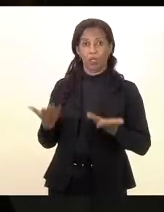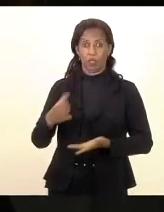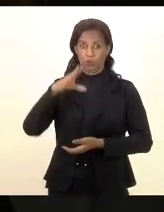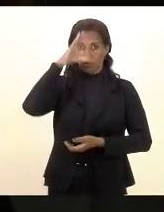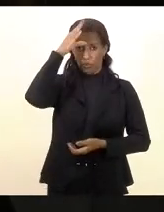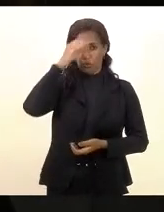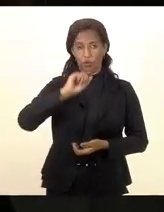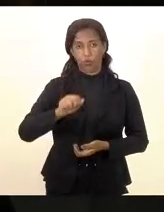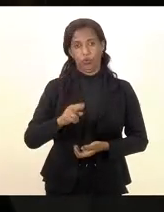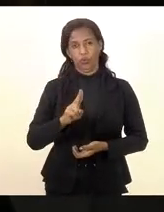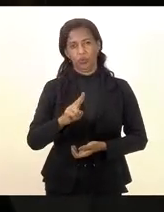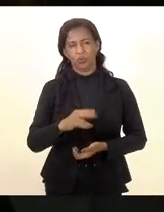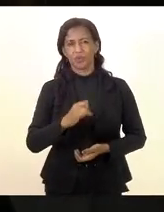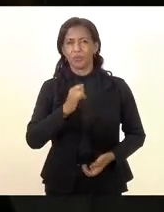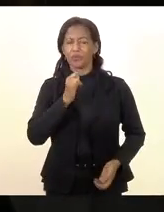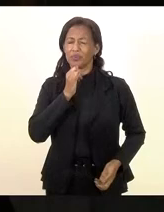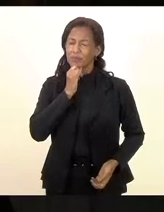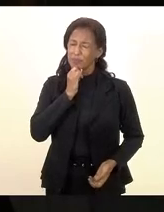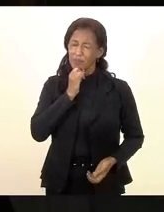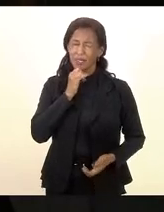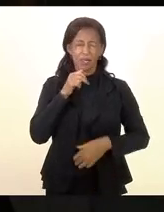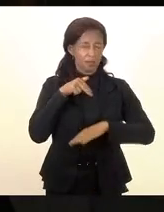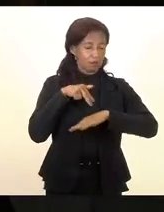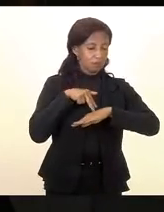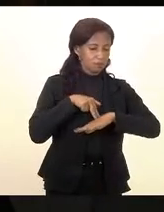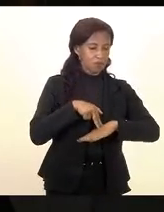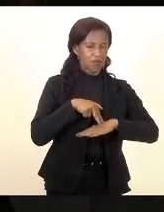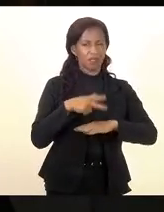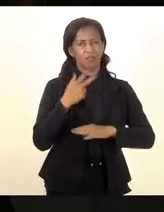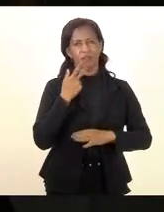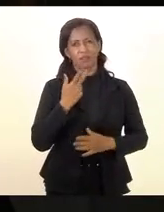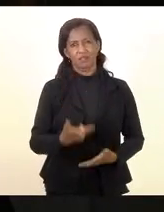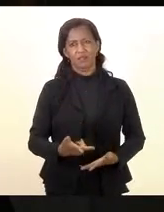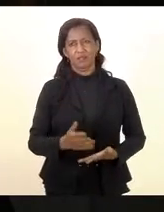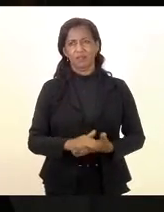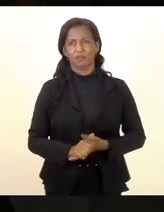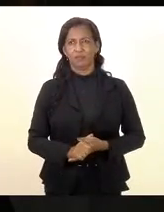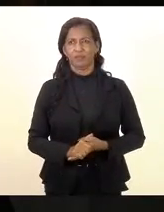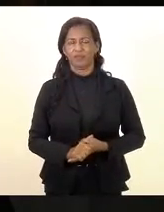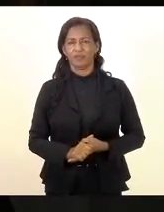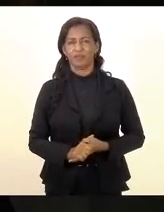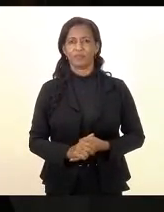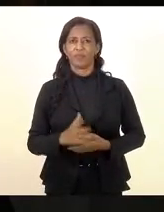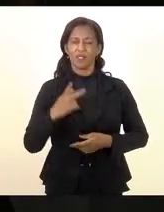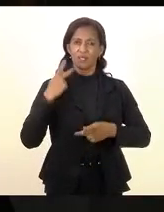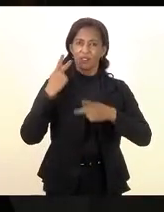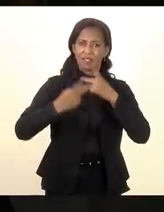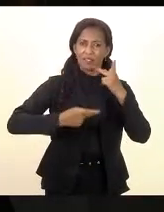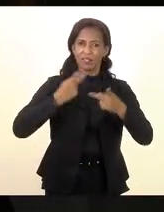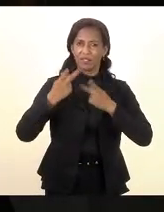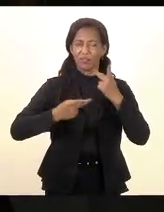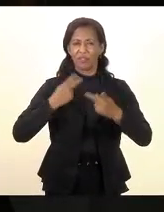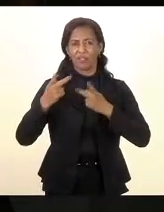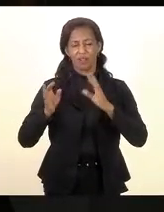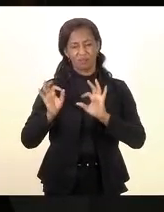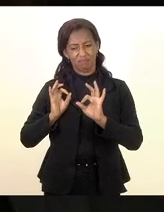eu fico triste ter que sumir essa tribuna hoje e ter que falar dessa forma